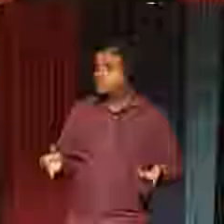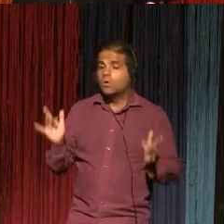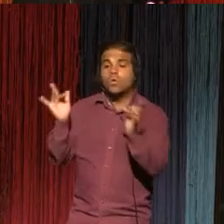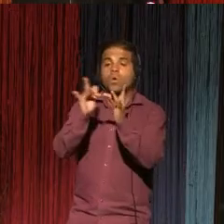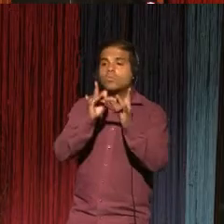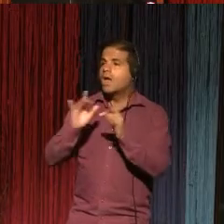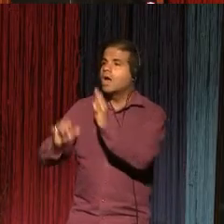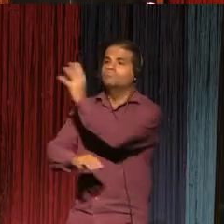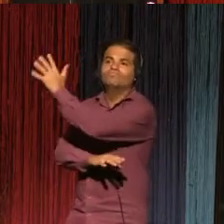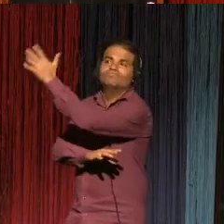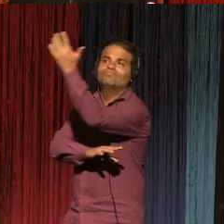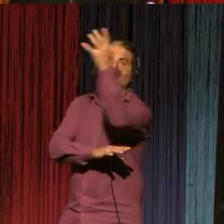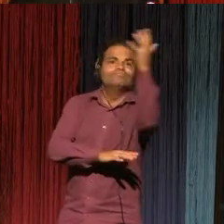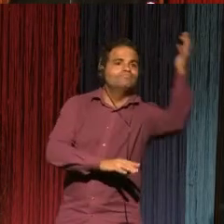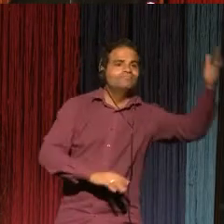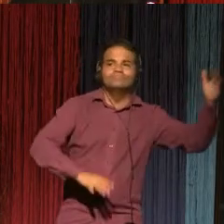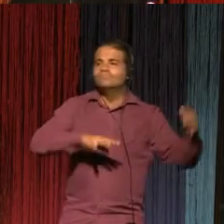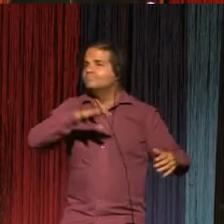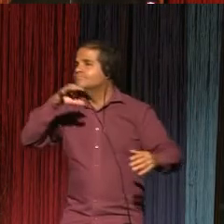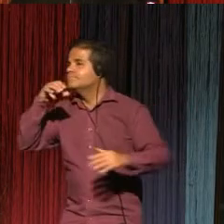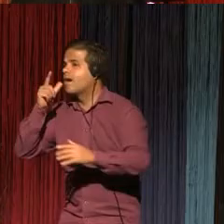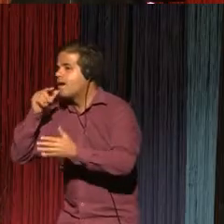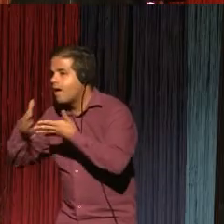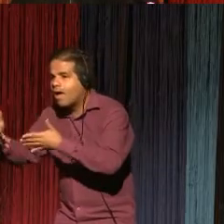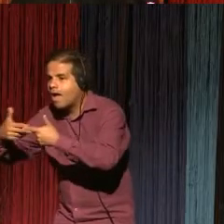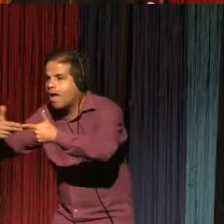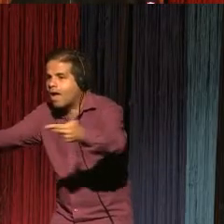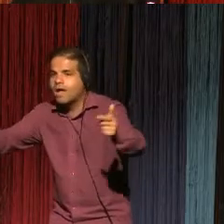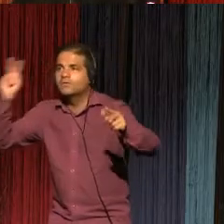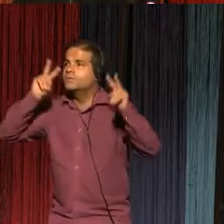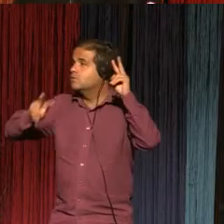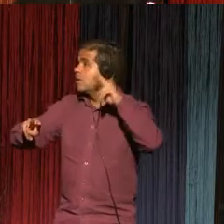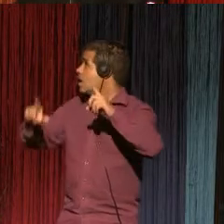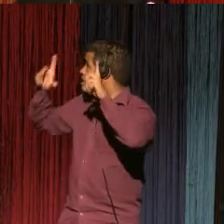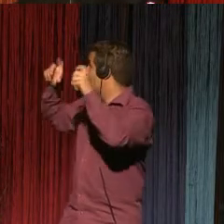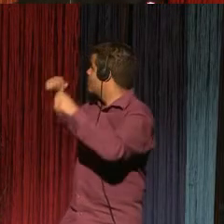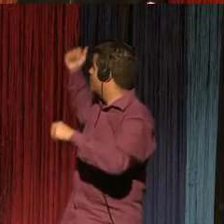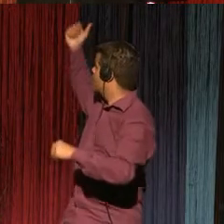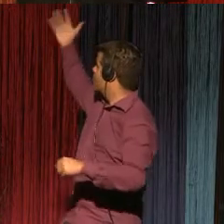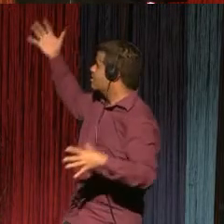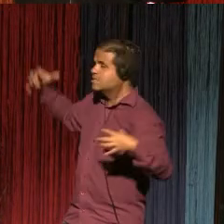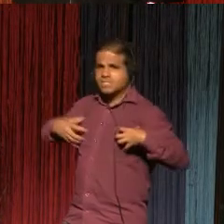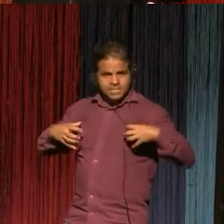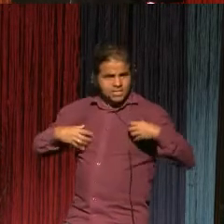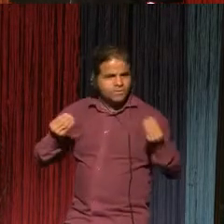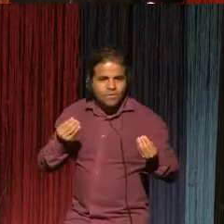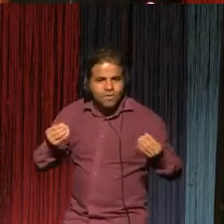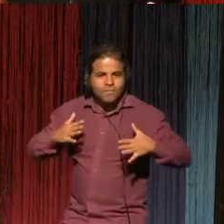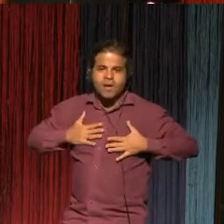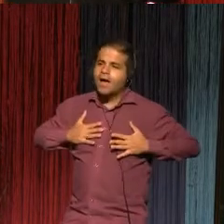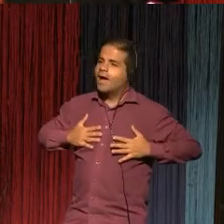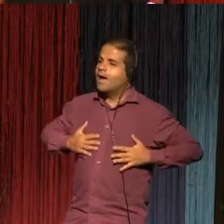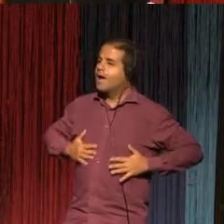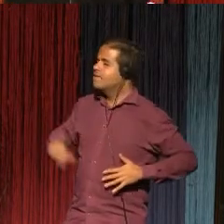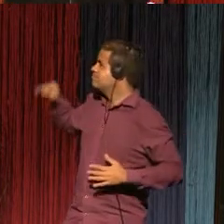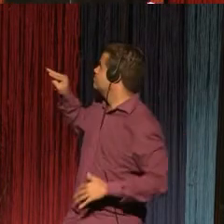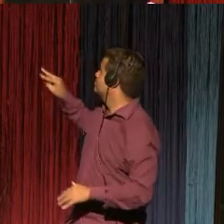Contato com a natureza alivia o estresse. Só de olhar nessa foto, como é que você se sente? Você já fica mais